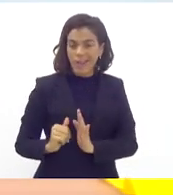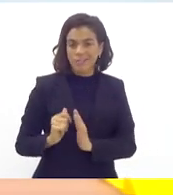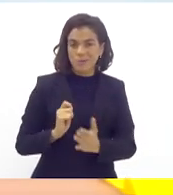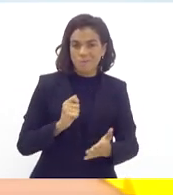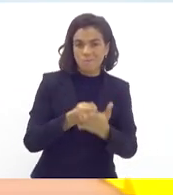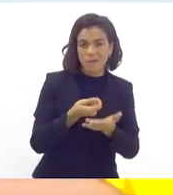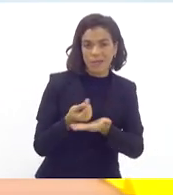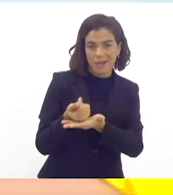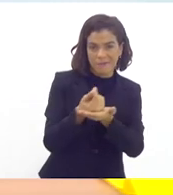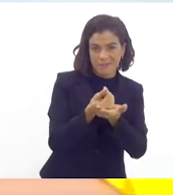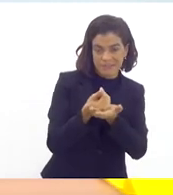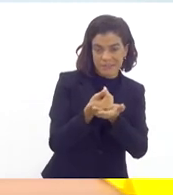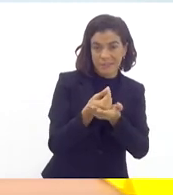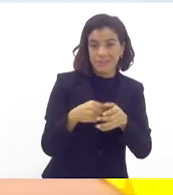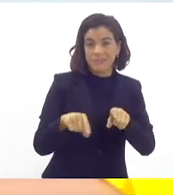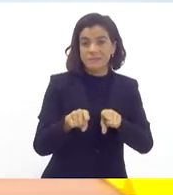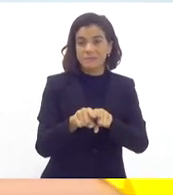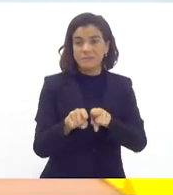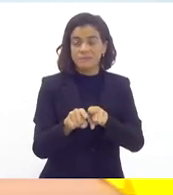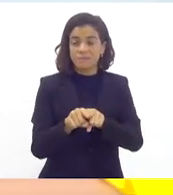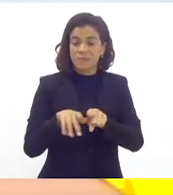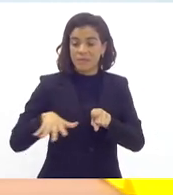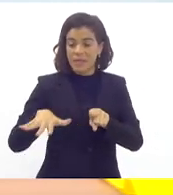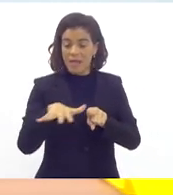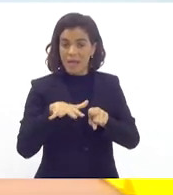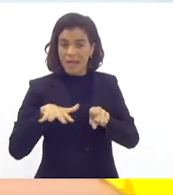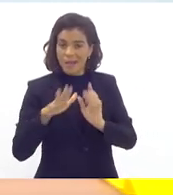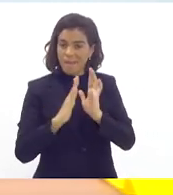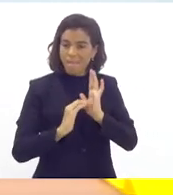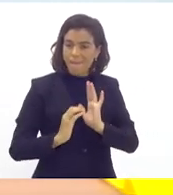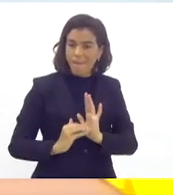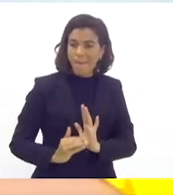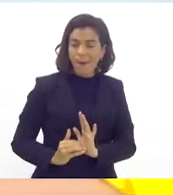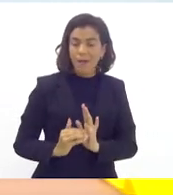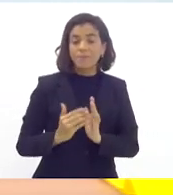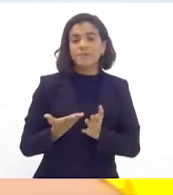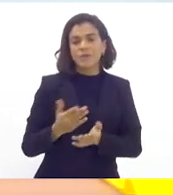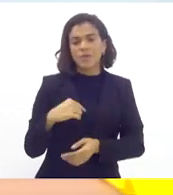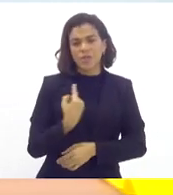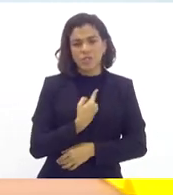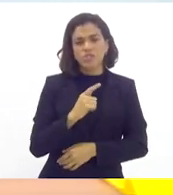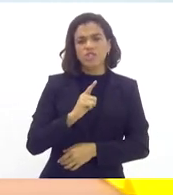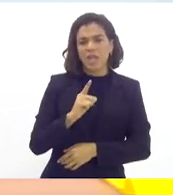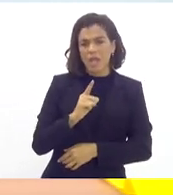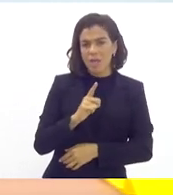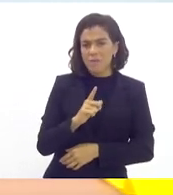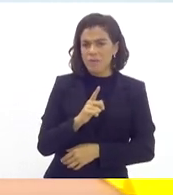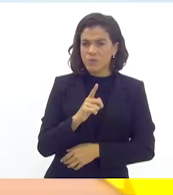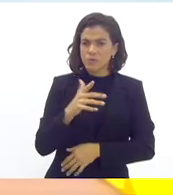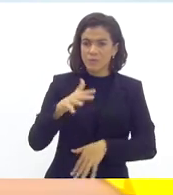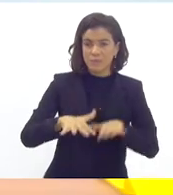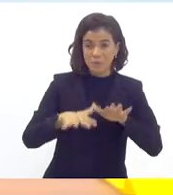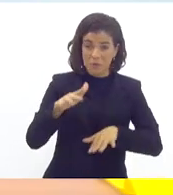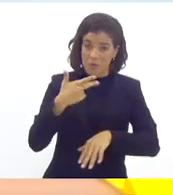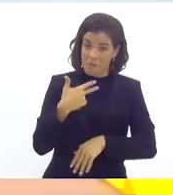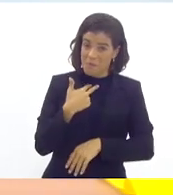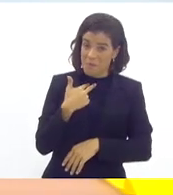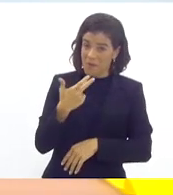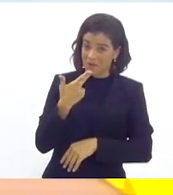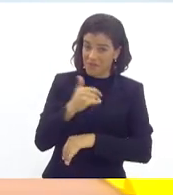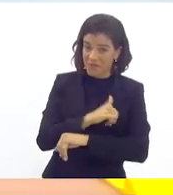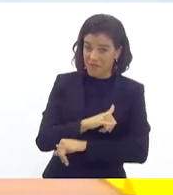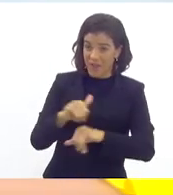expectativa de queda desse espaço de sonegação. Agora, a gente tem estimativas, eu não posso falar aqui, porque claro, isso